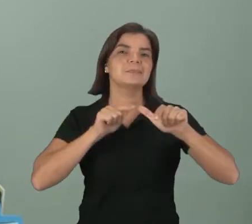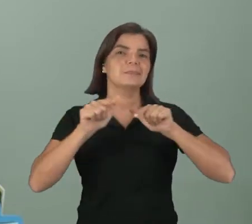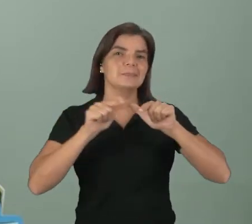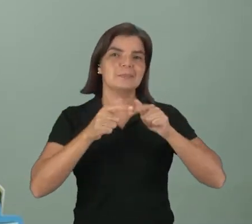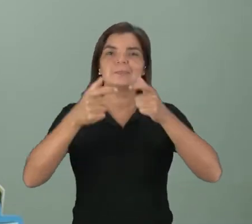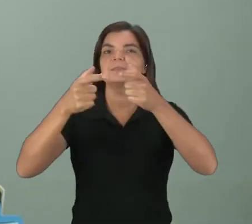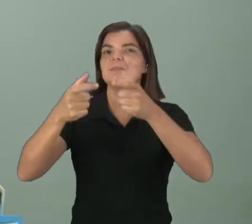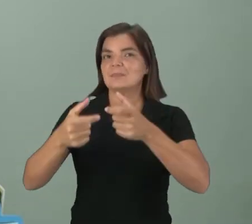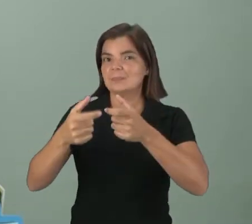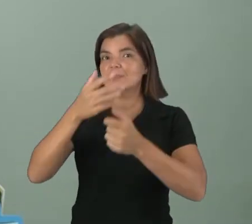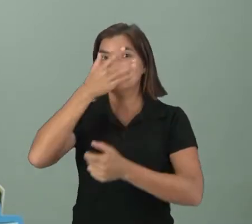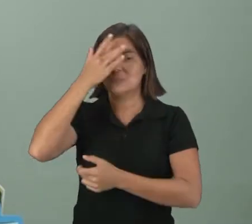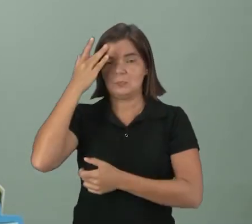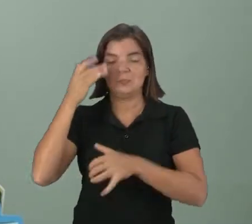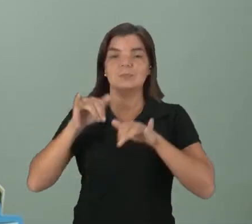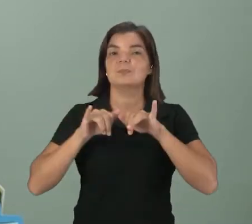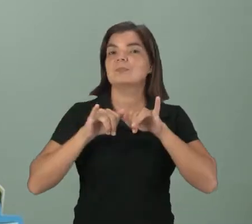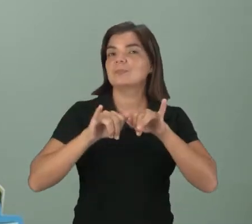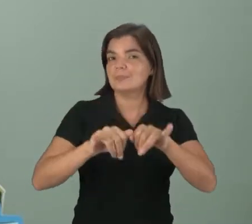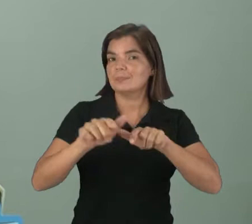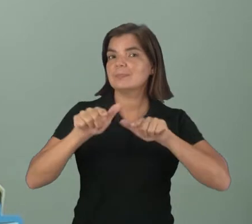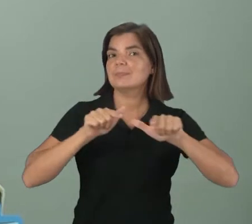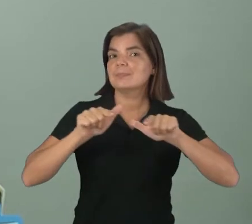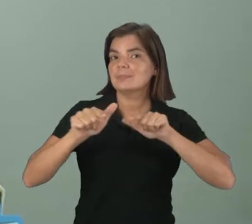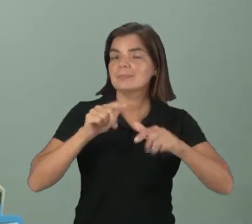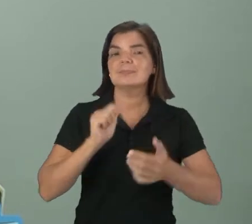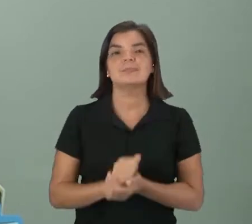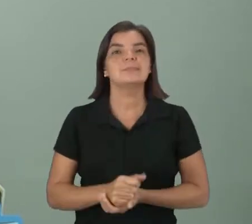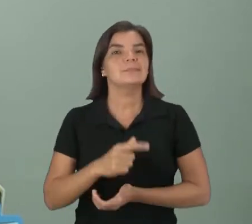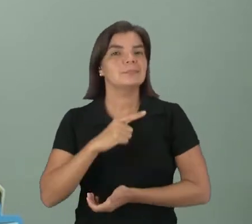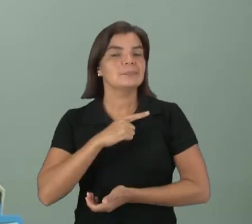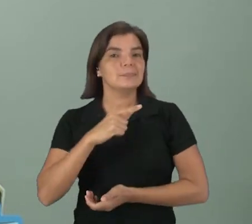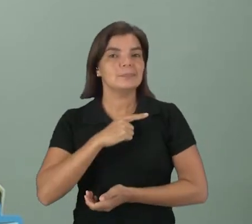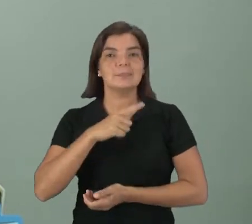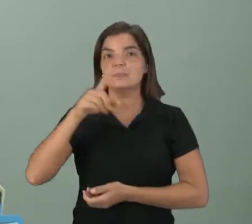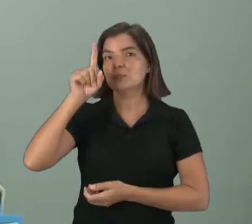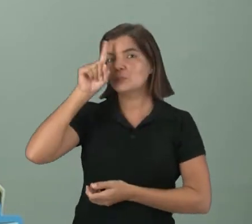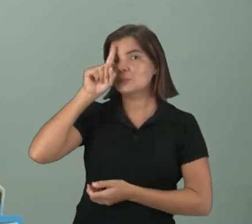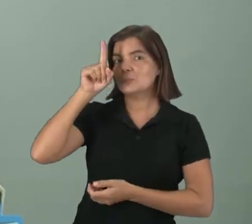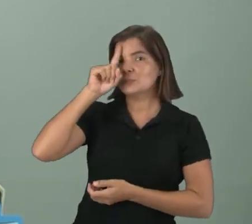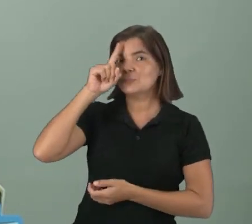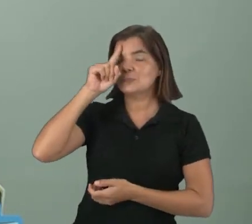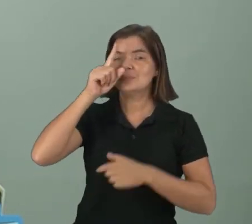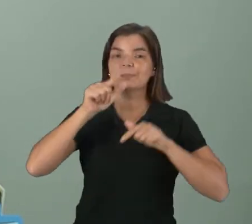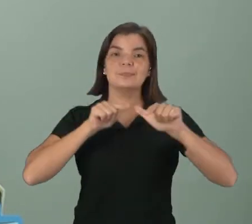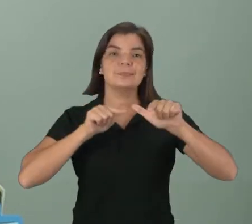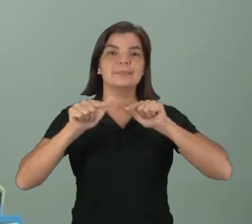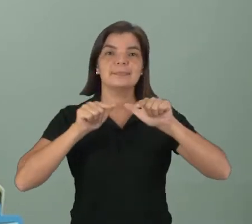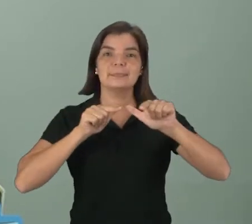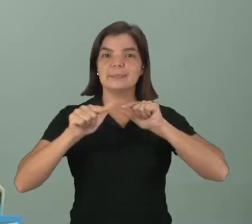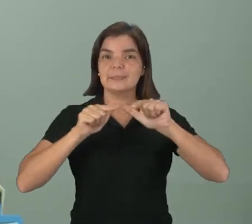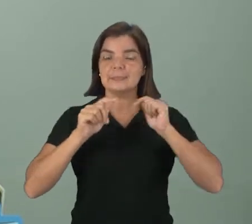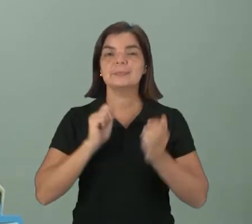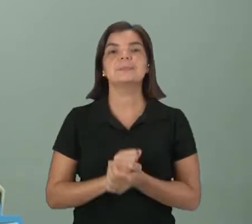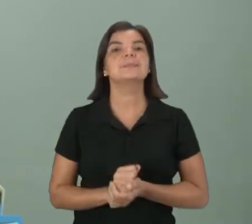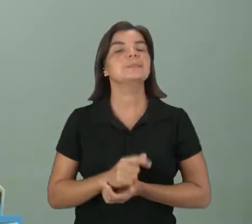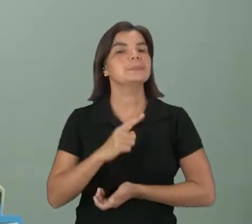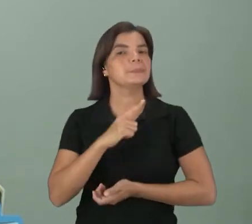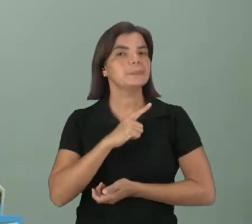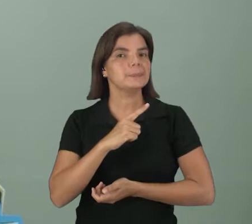nesses locais como quem trabalha em supermercado que tem a sua rotina diária de trabalho